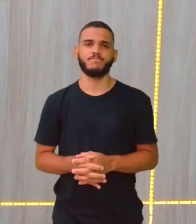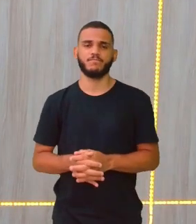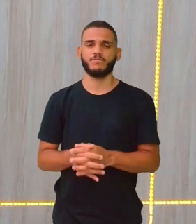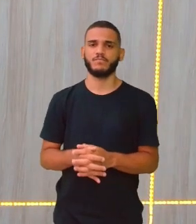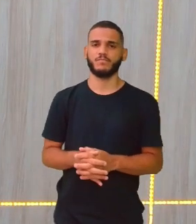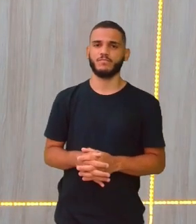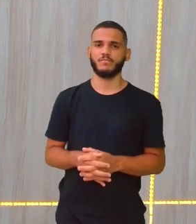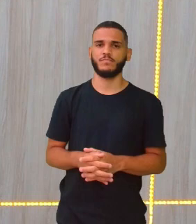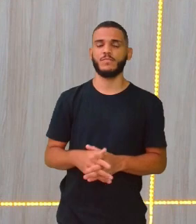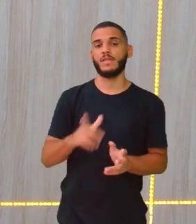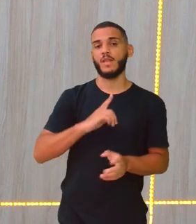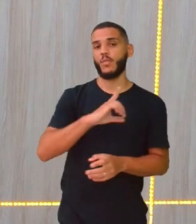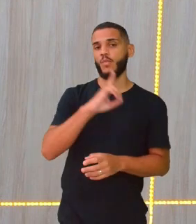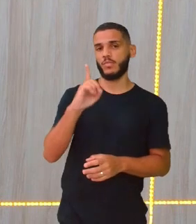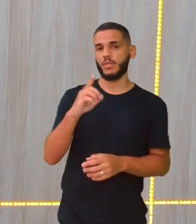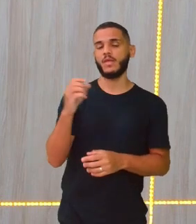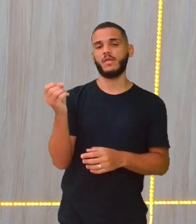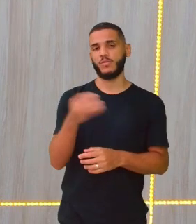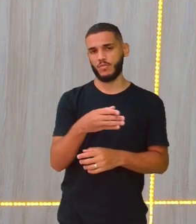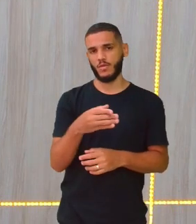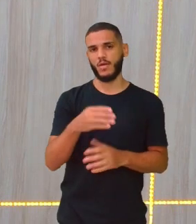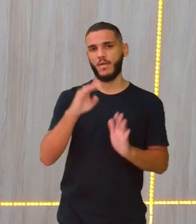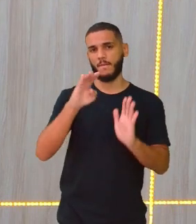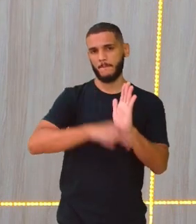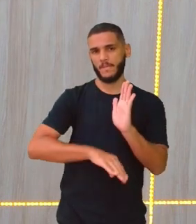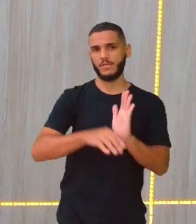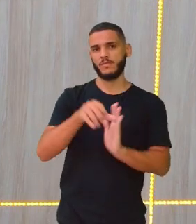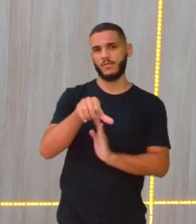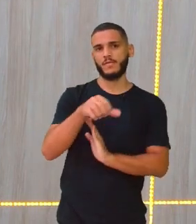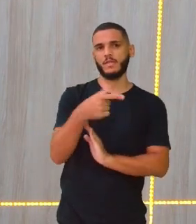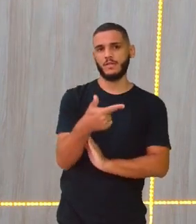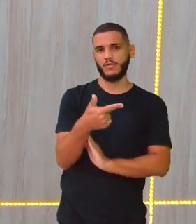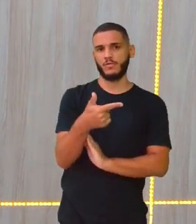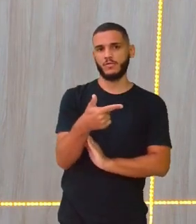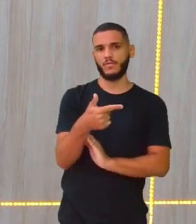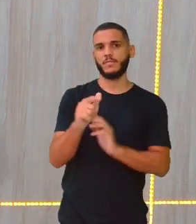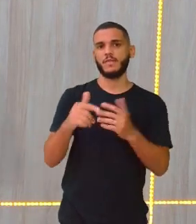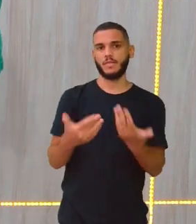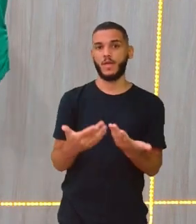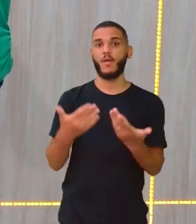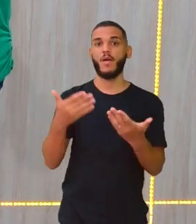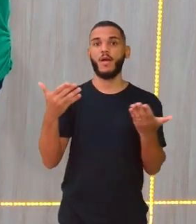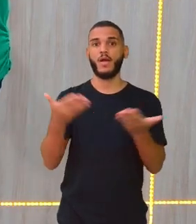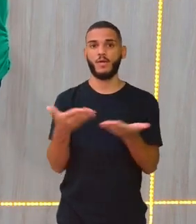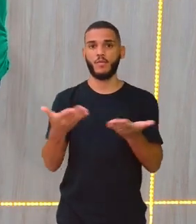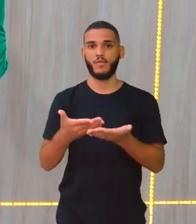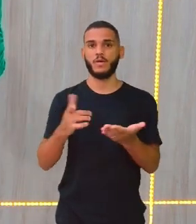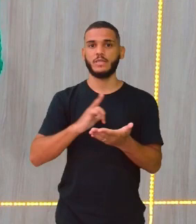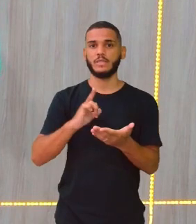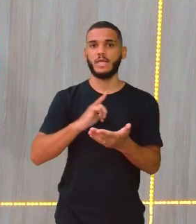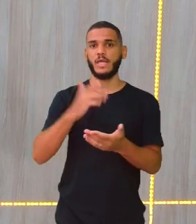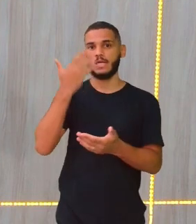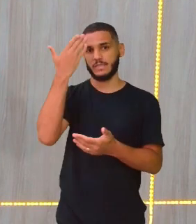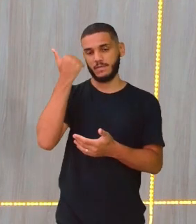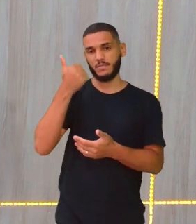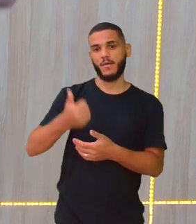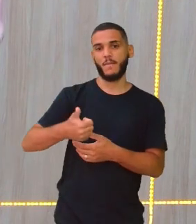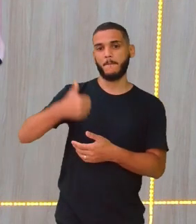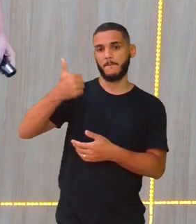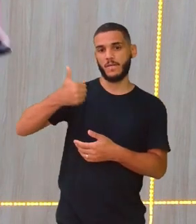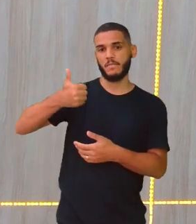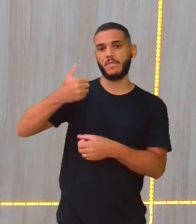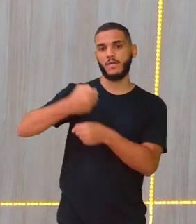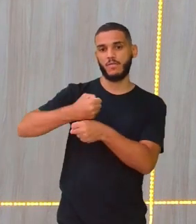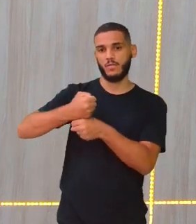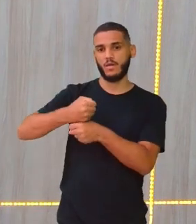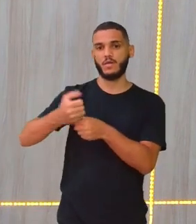a data atual e diminuiria 92, né? Mas aqui no caso, eu sei o primeiro ano e sei o último. Então,